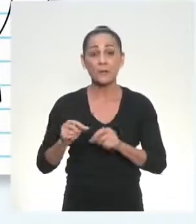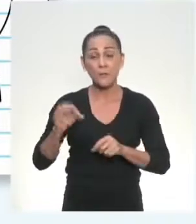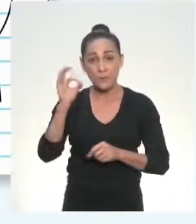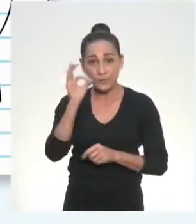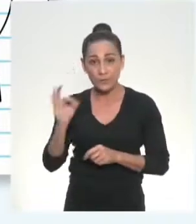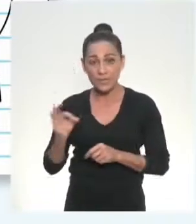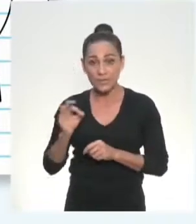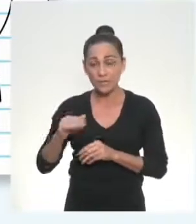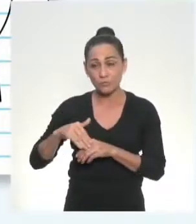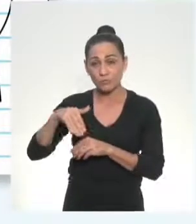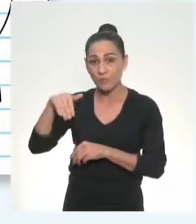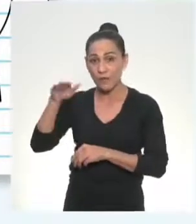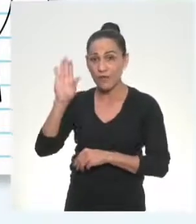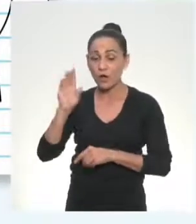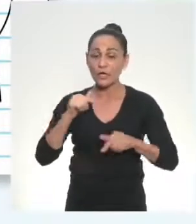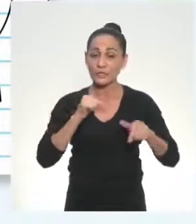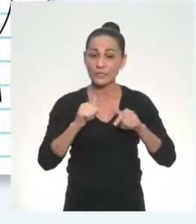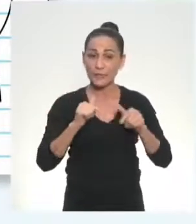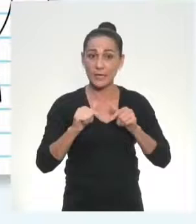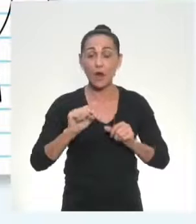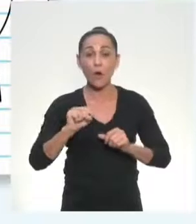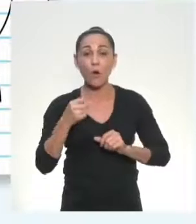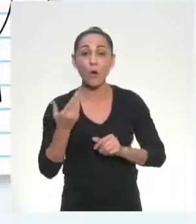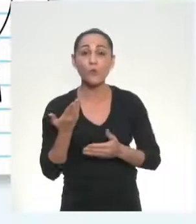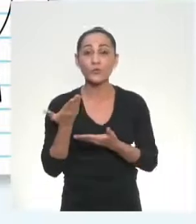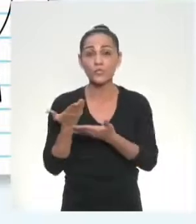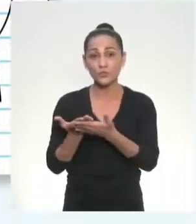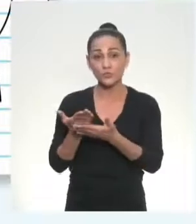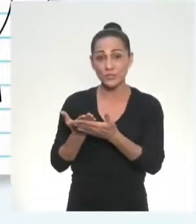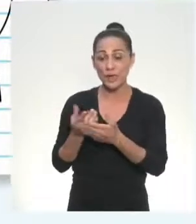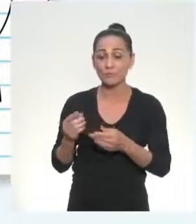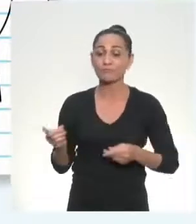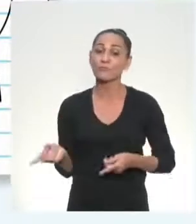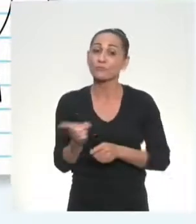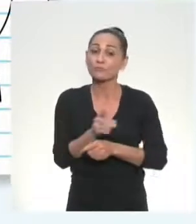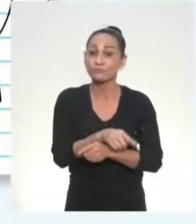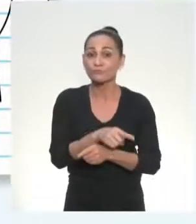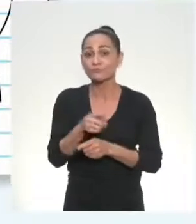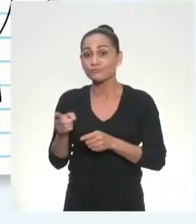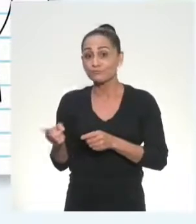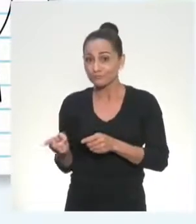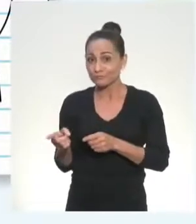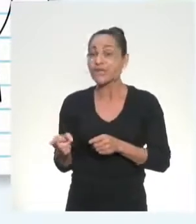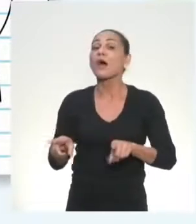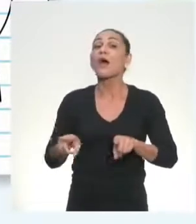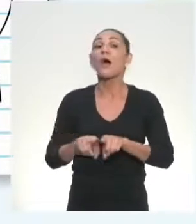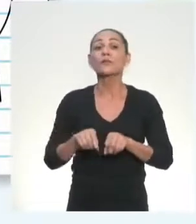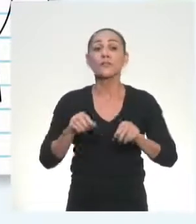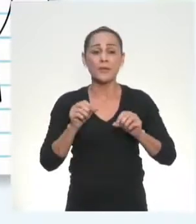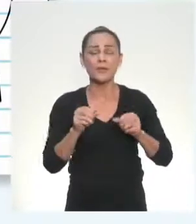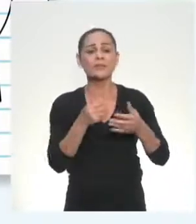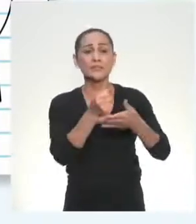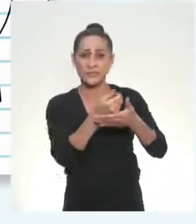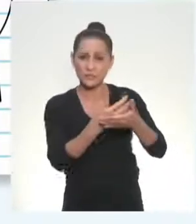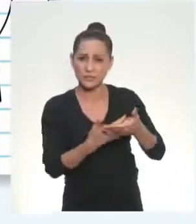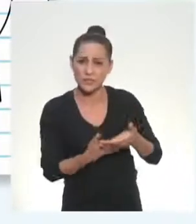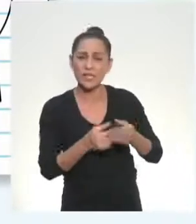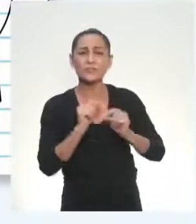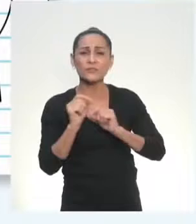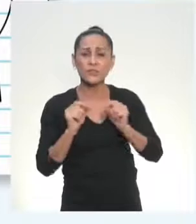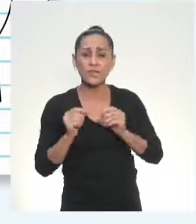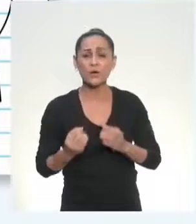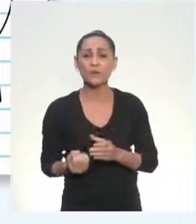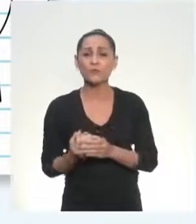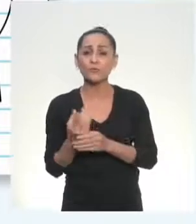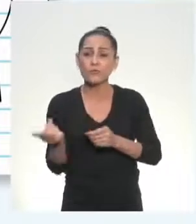porcentagem se deslocando para trabalhar e ou estudar em B, e vice-versa. Após realizarem suas tarefas, essas pessoas retornam em suas cidades de